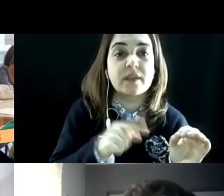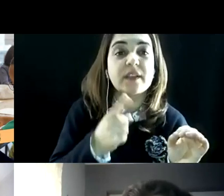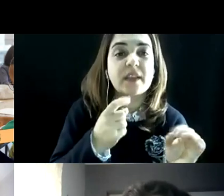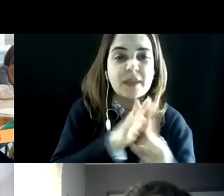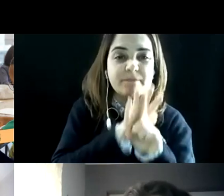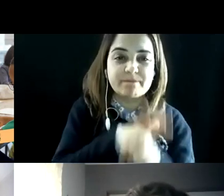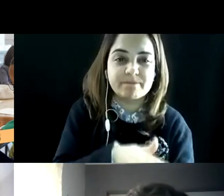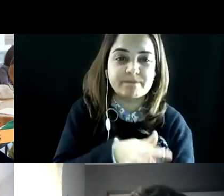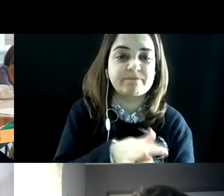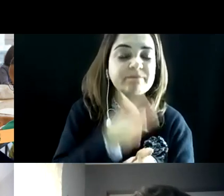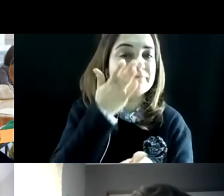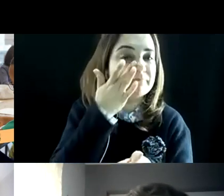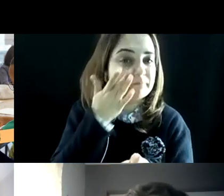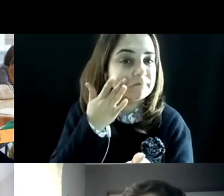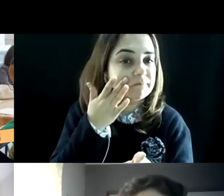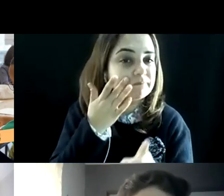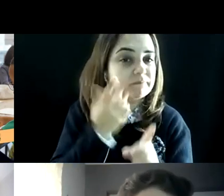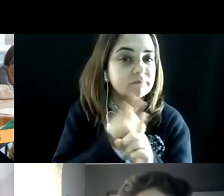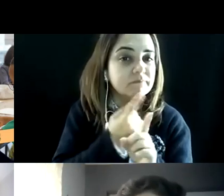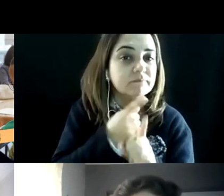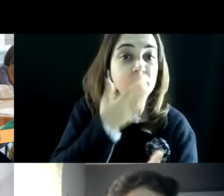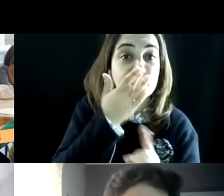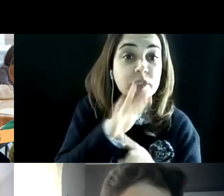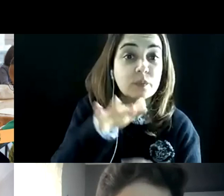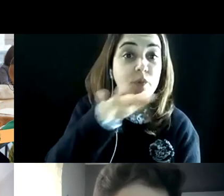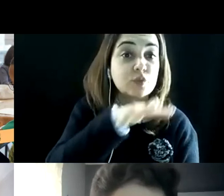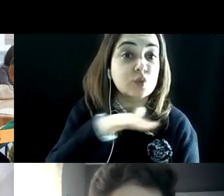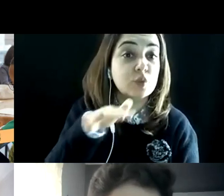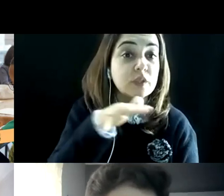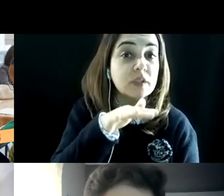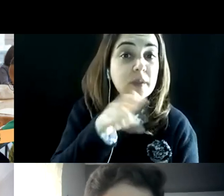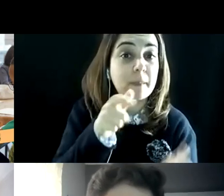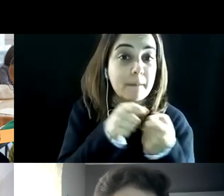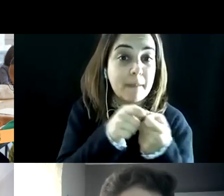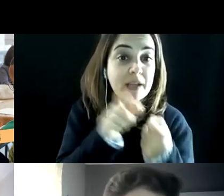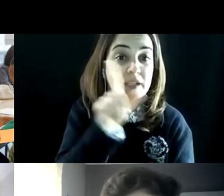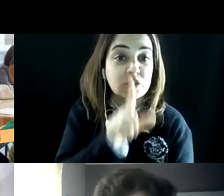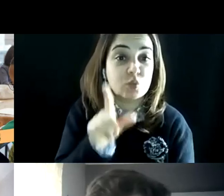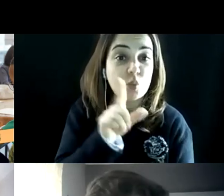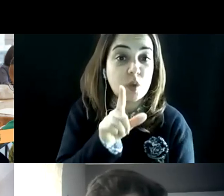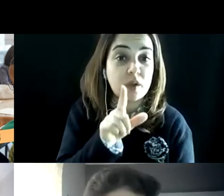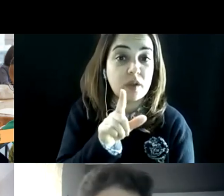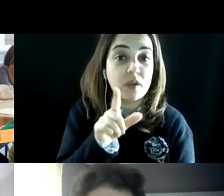discriminação racial na zona à volta de Lisboa, especialmente,